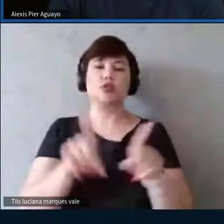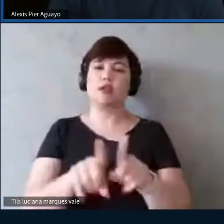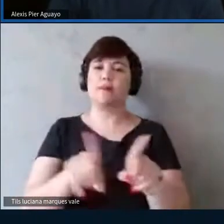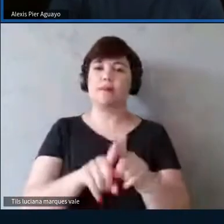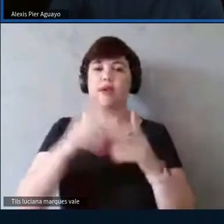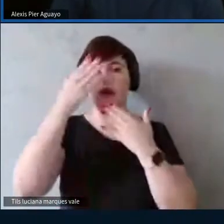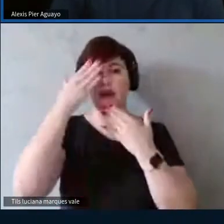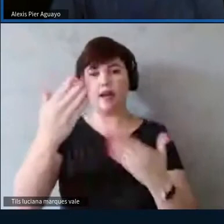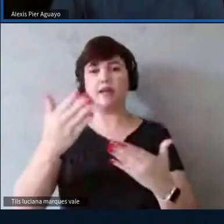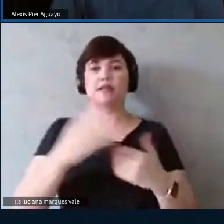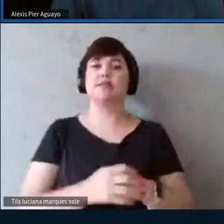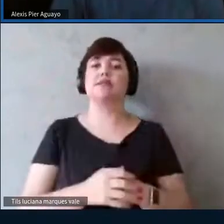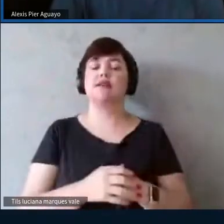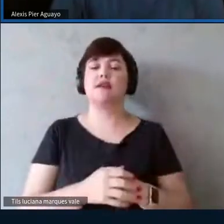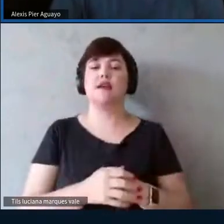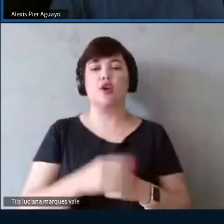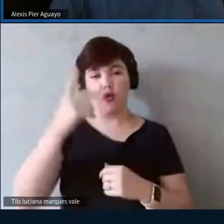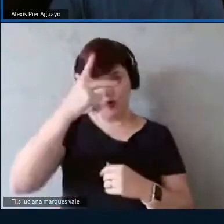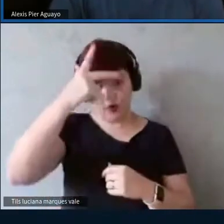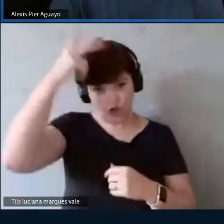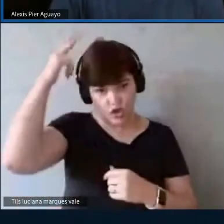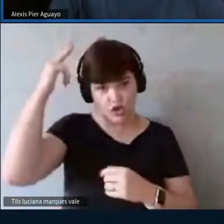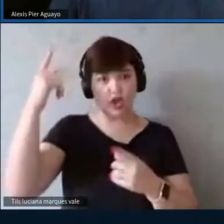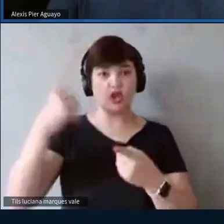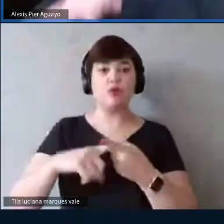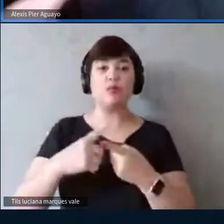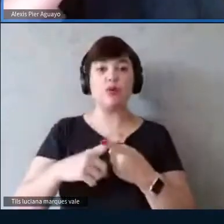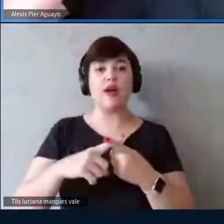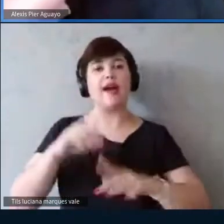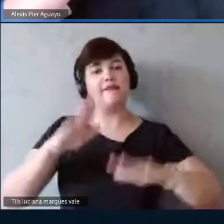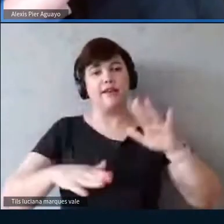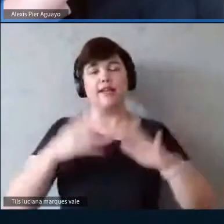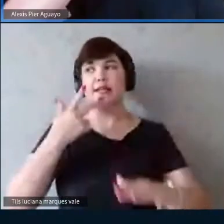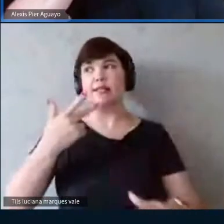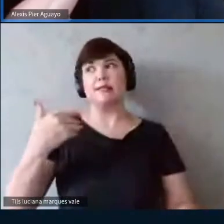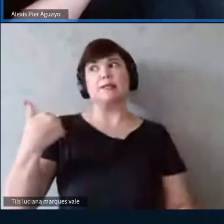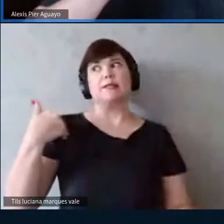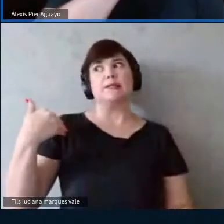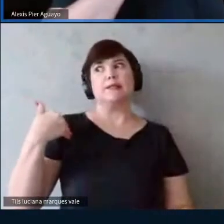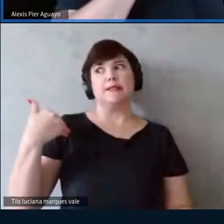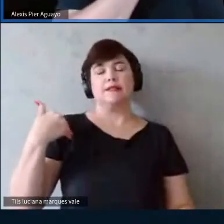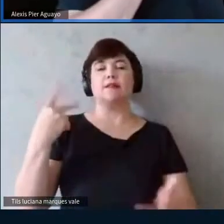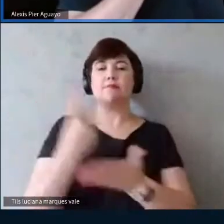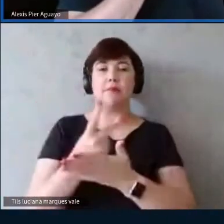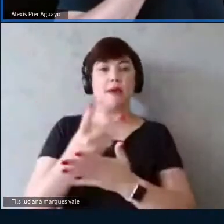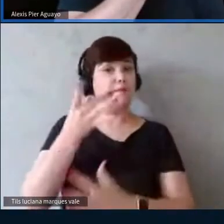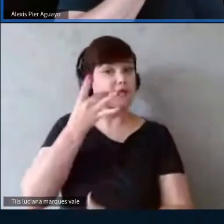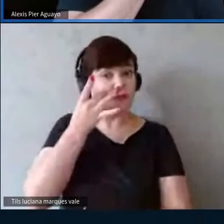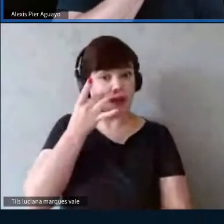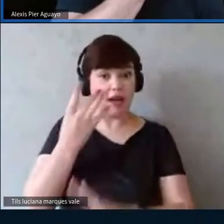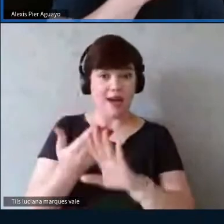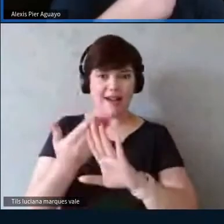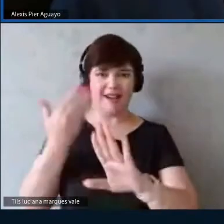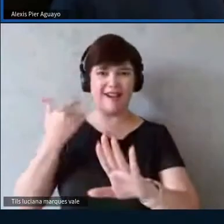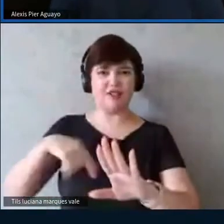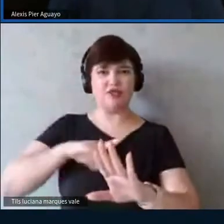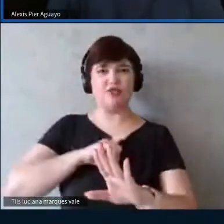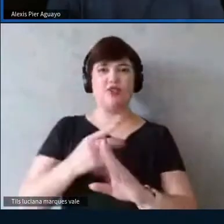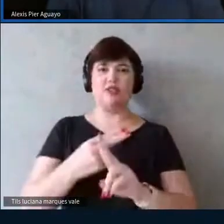agradecer o Virgílio também, uns puxões de orelha que ele me deu, ainda presencialmente, quando a gente estava na